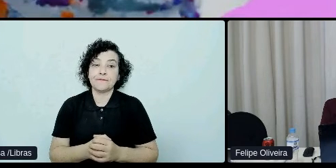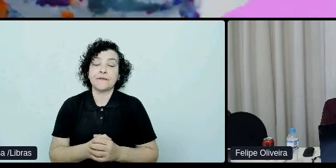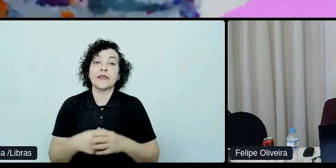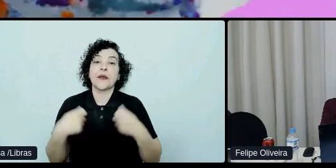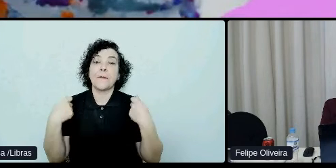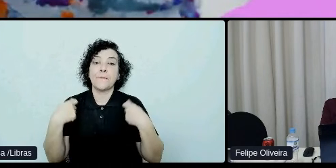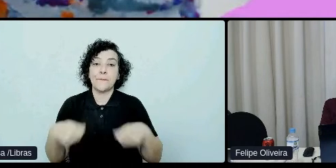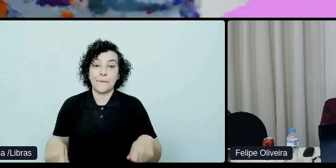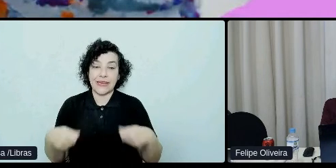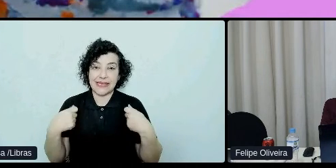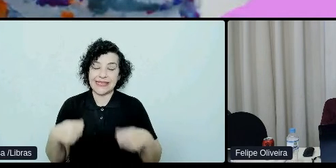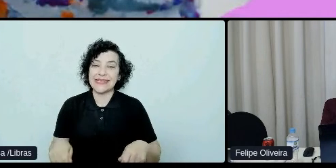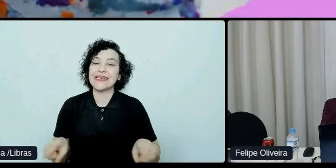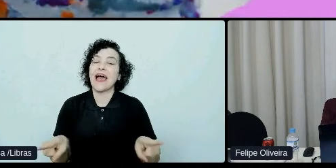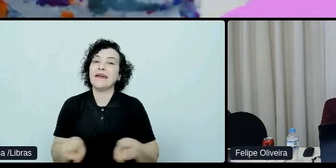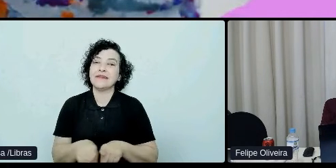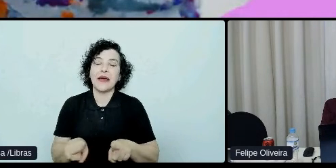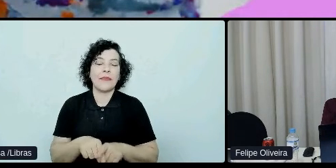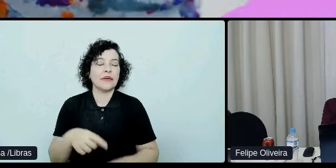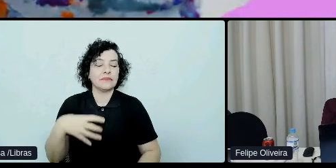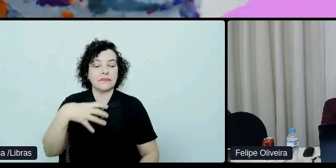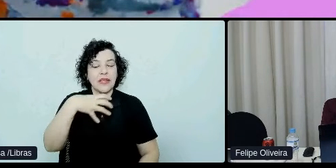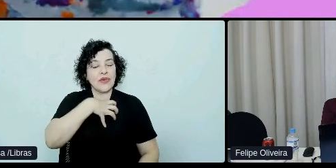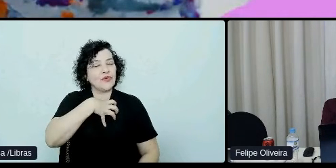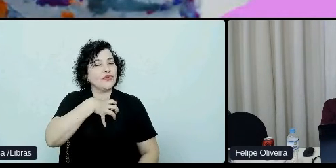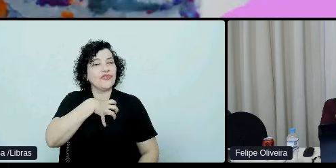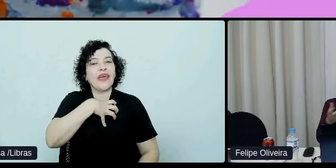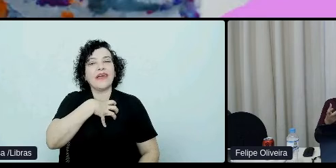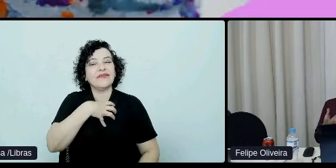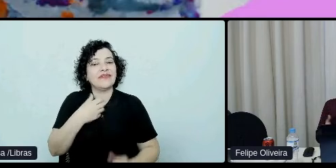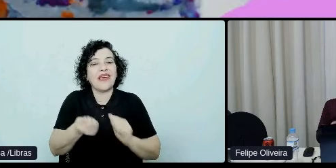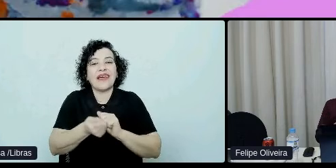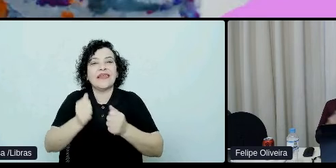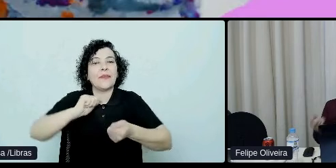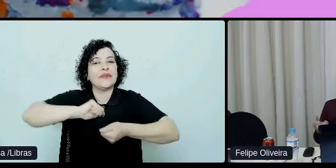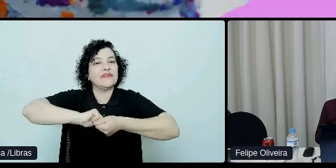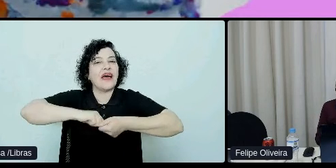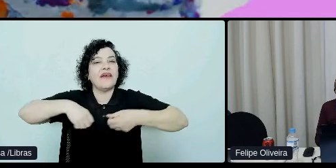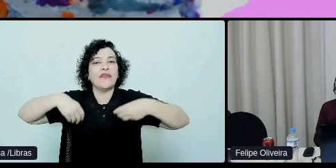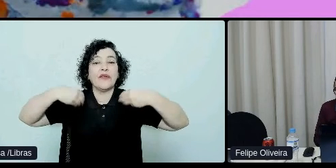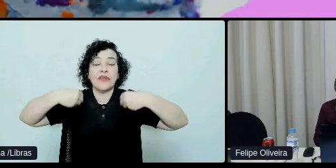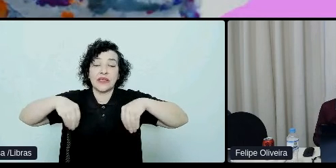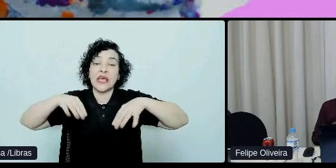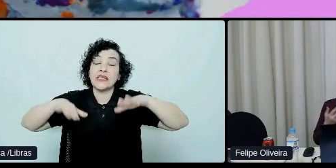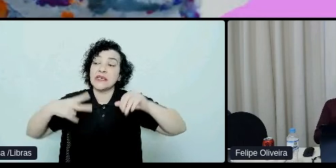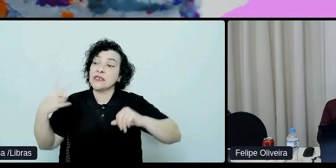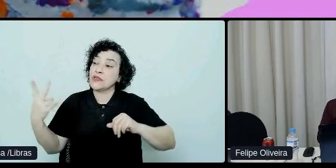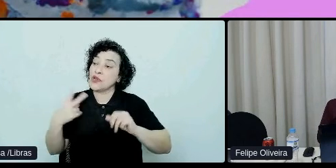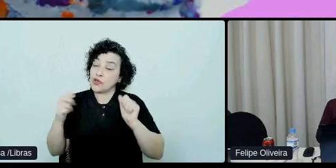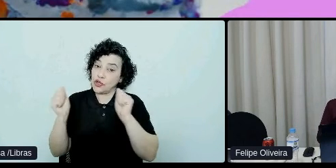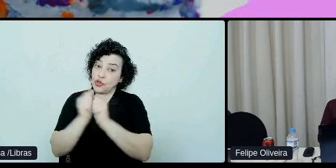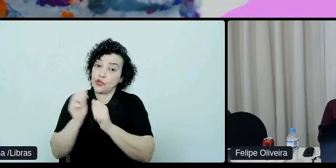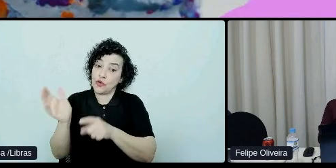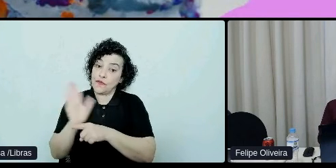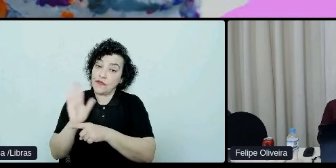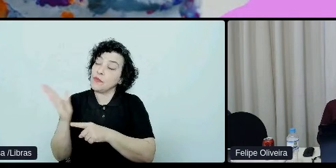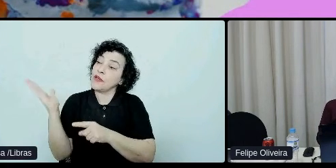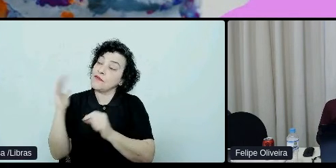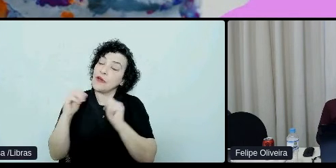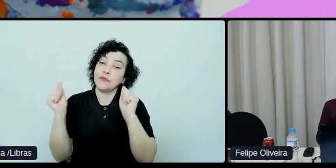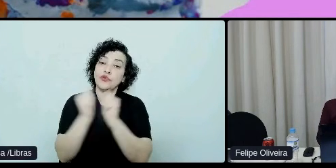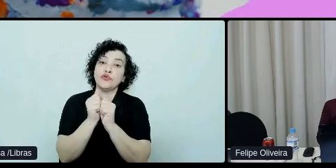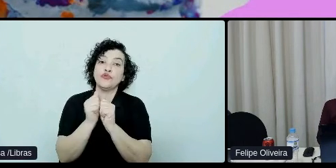flexibilidade, né? É a gente ser flexível em diversos contextos. Então, tem momentos, por exemplo, que a gente quer assistir um filme. Ou eu quero, vamos assistir um filme